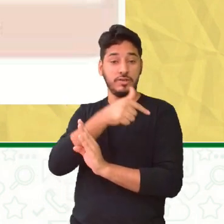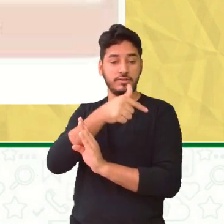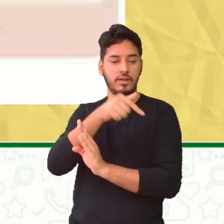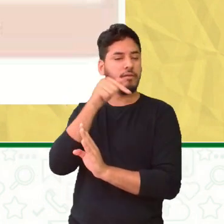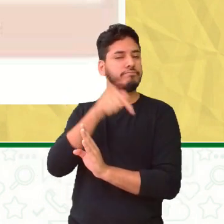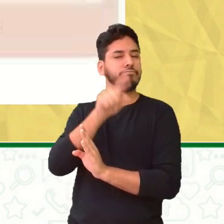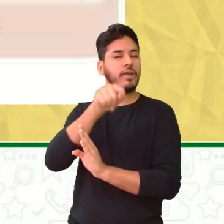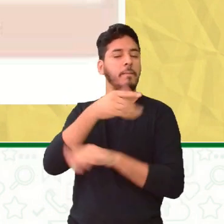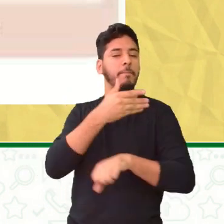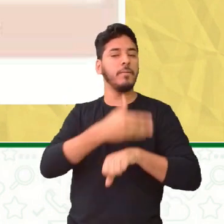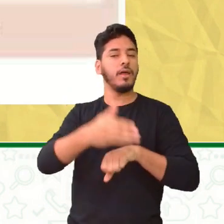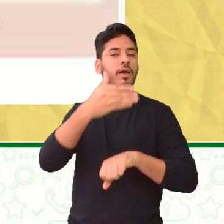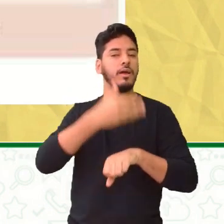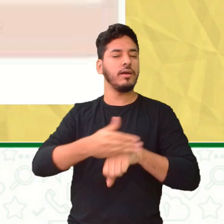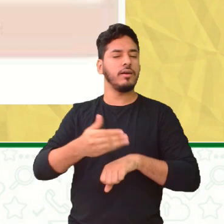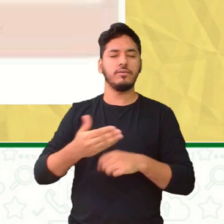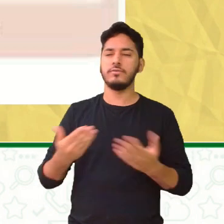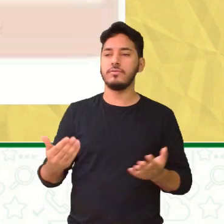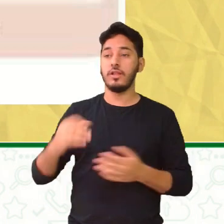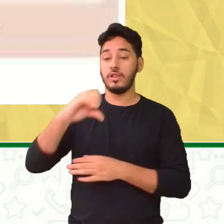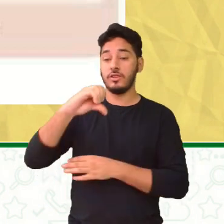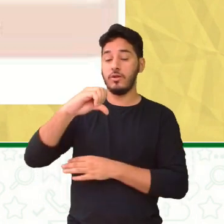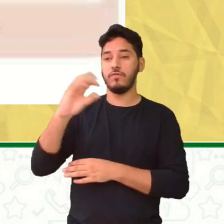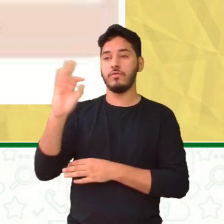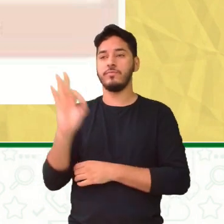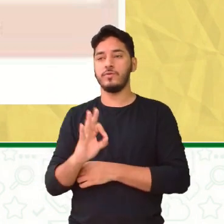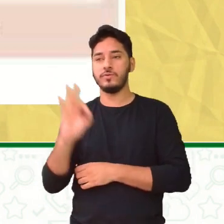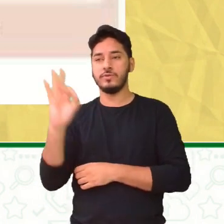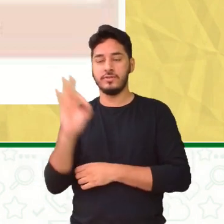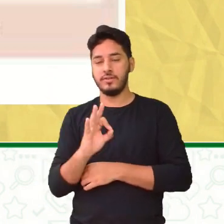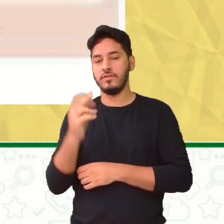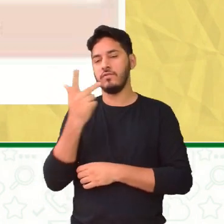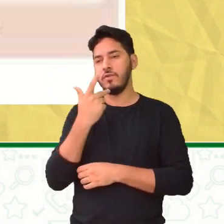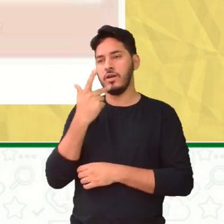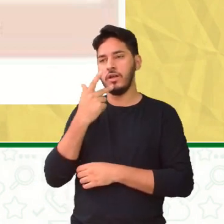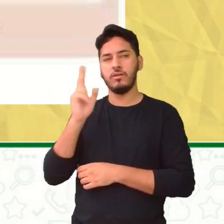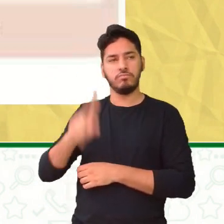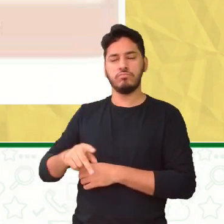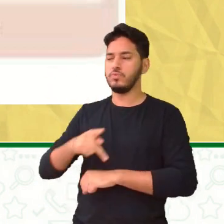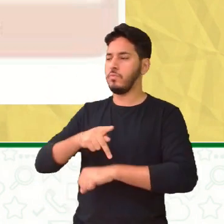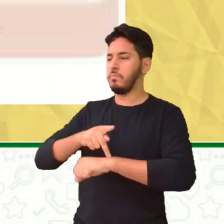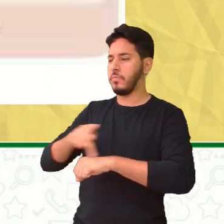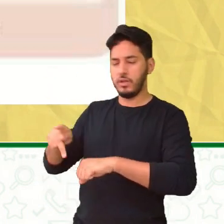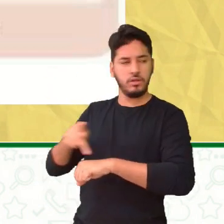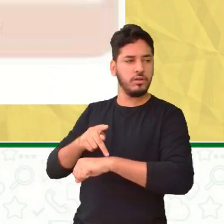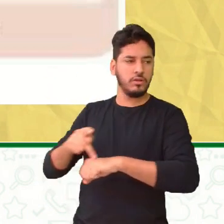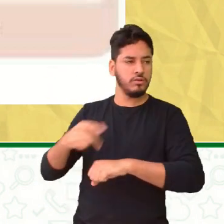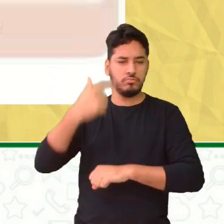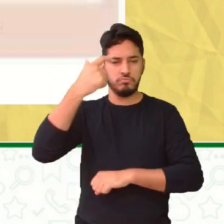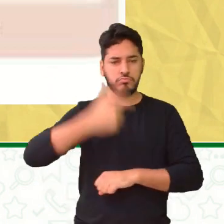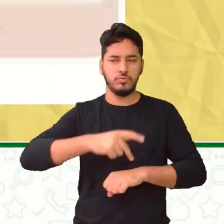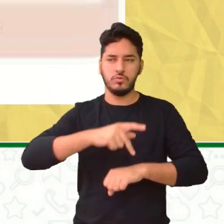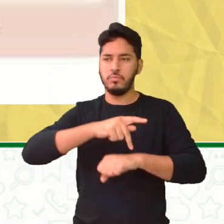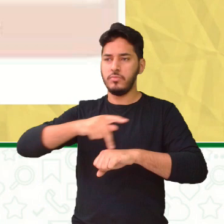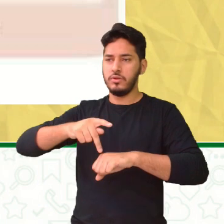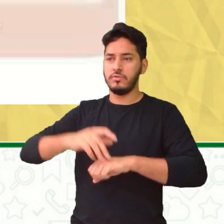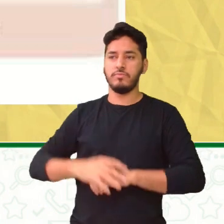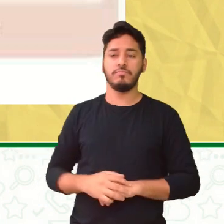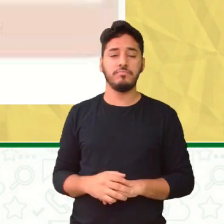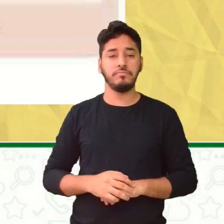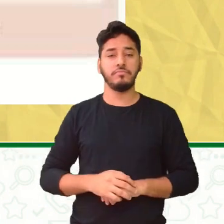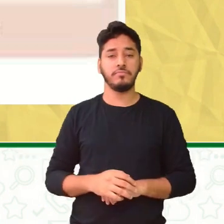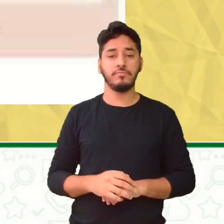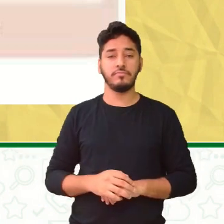como branca. E aí 9%, 9,4% se declara como preta, né, e